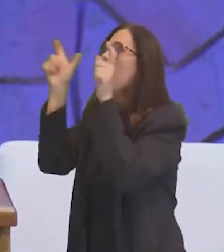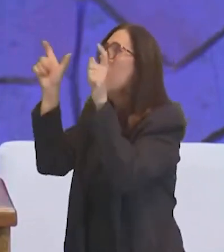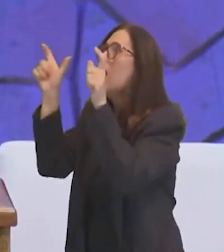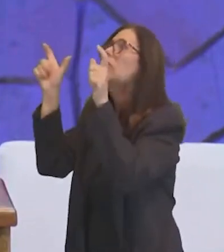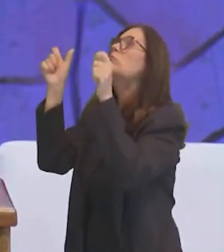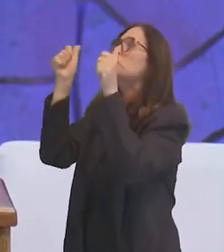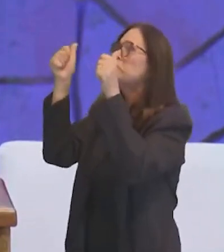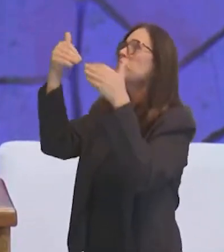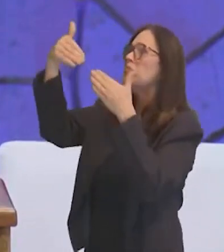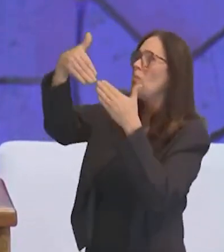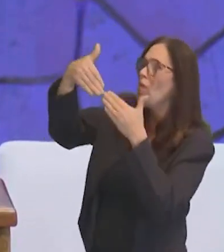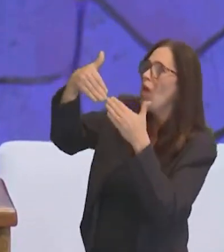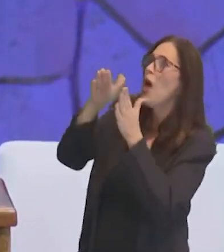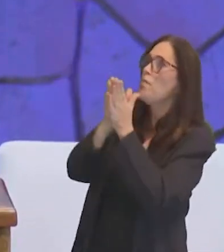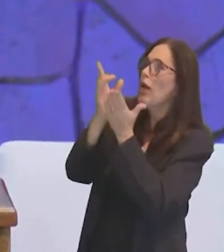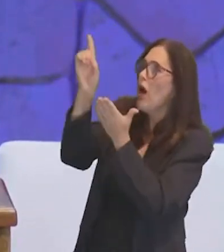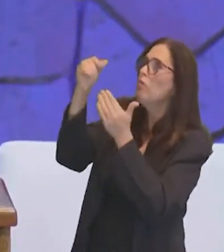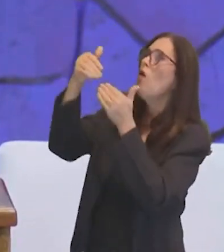compliance em uma das minhas áreas.